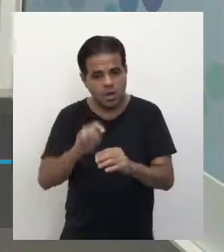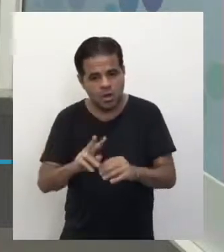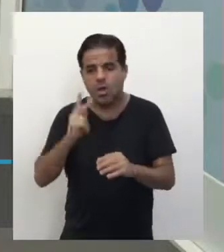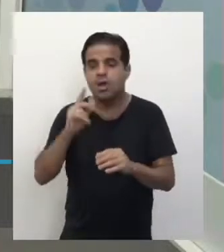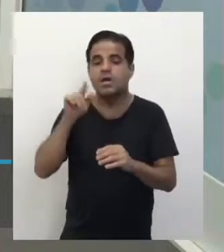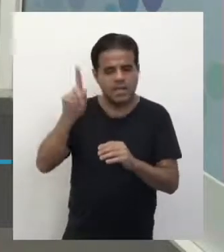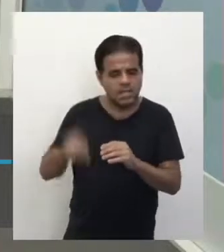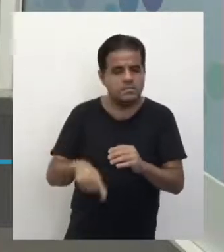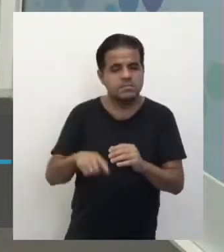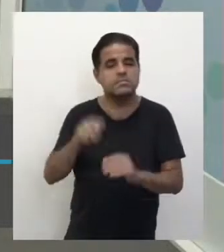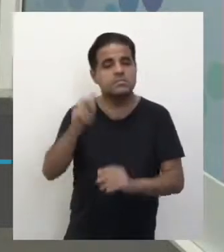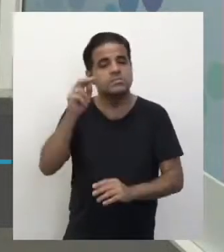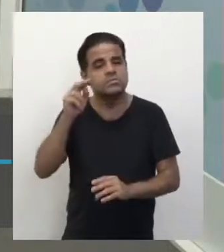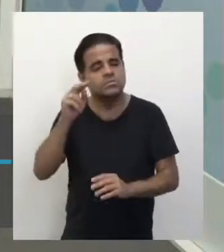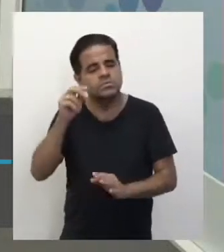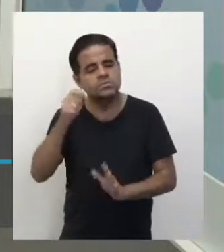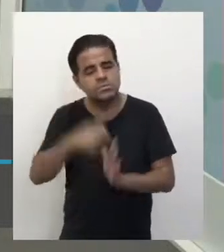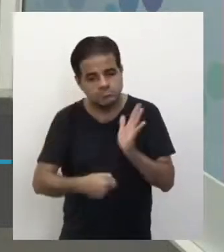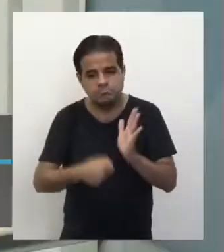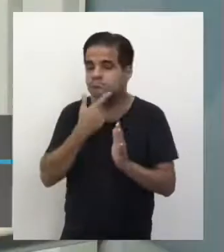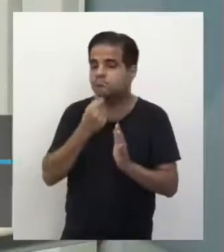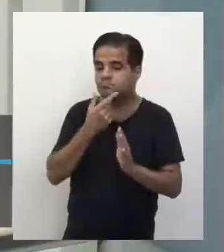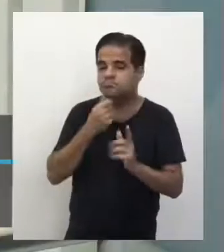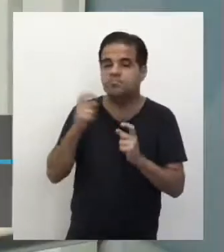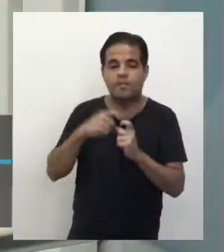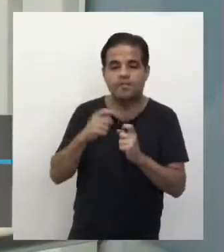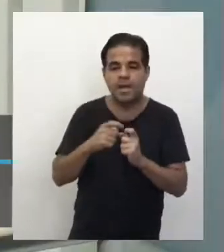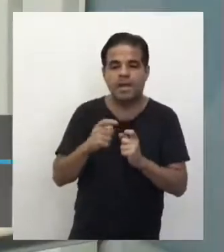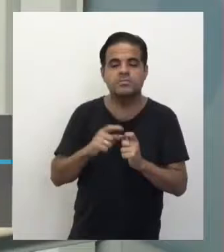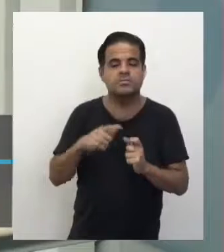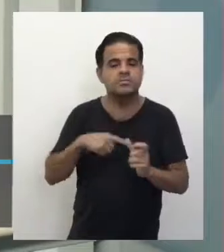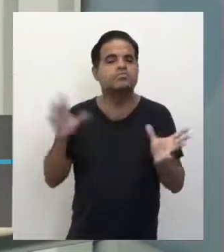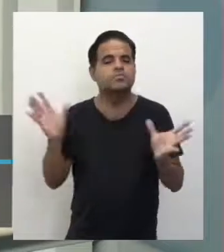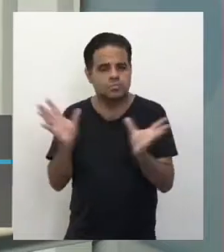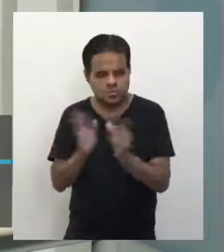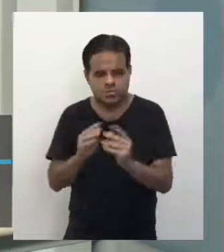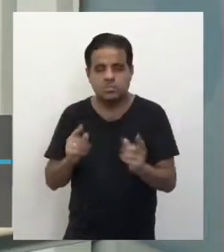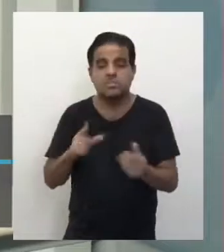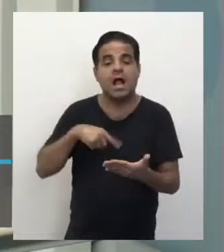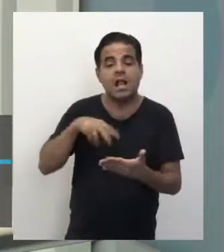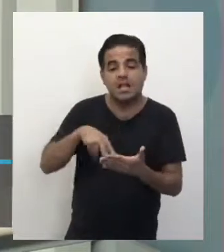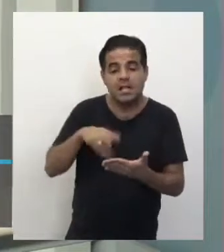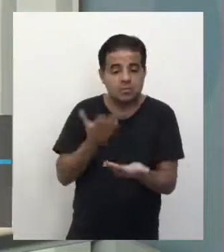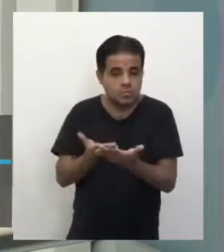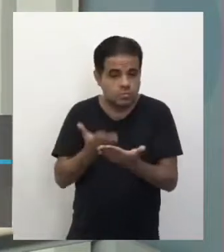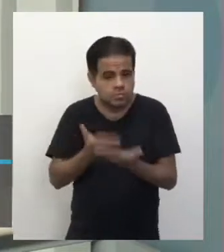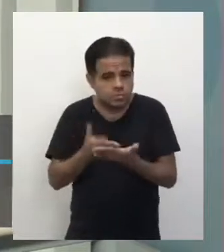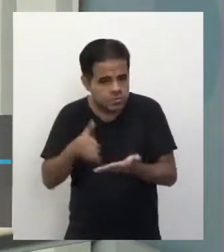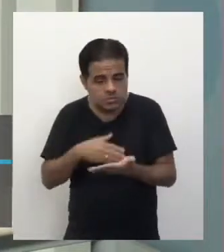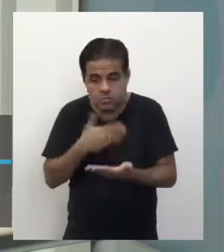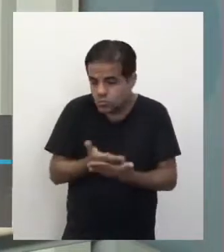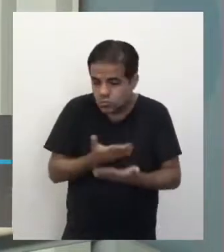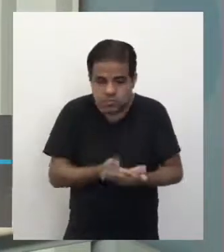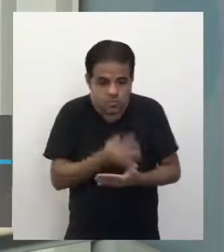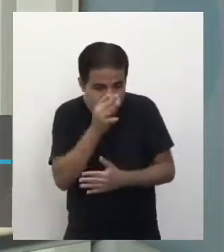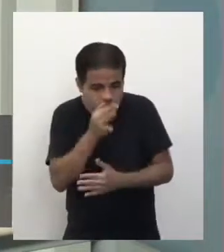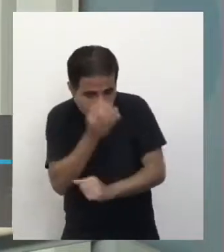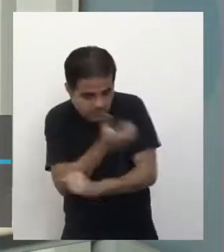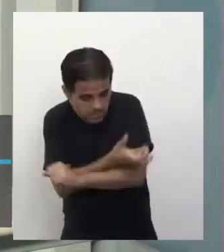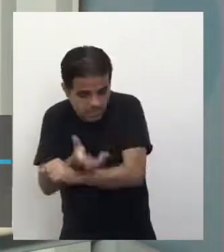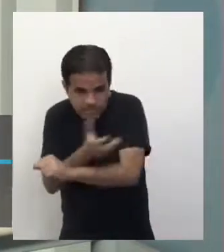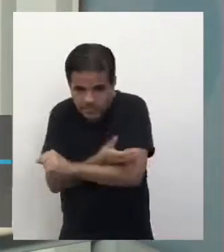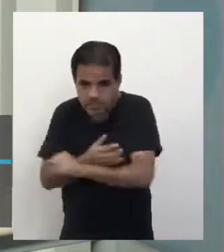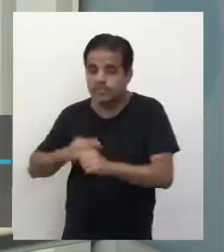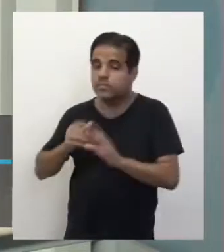é um retrato de um médico que estava tem um trechinho a mais, ele está com livros, estudando plantas. Então, no contexto aí,